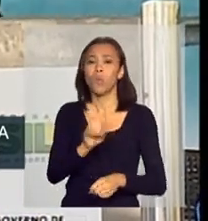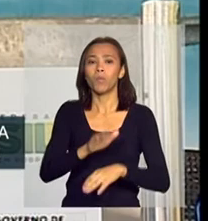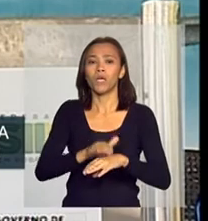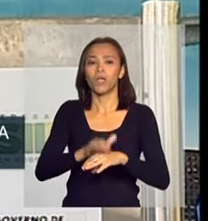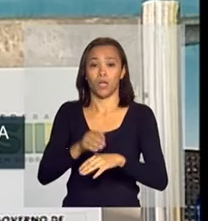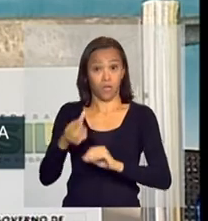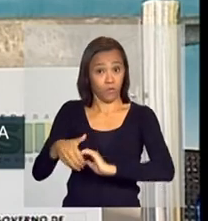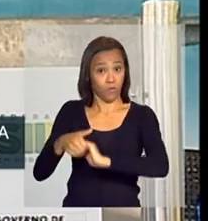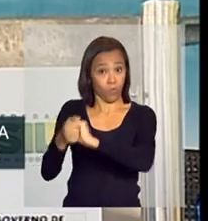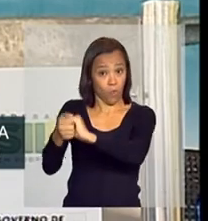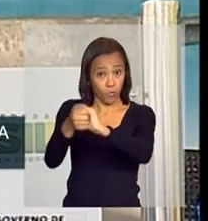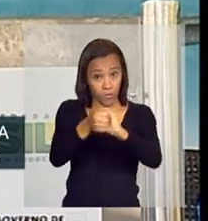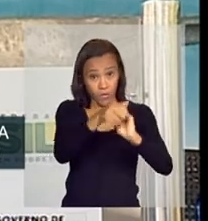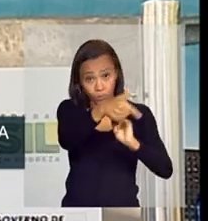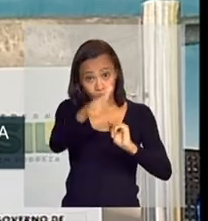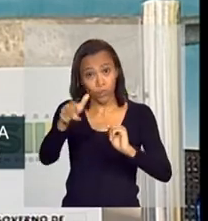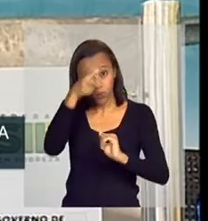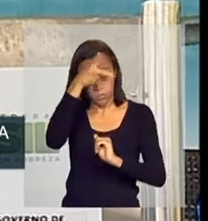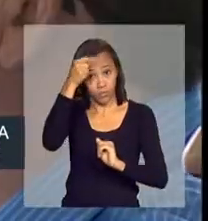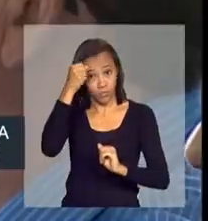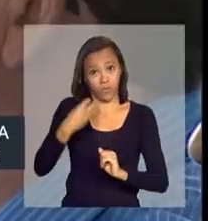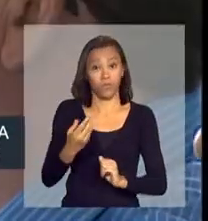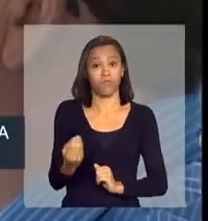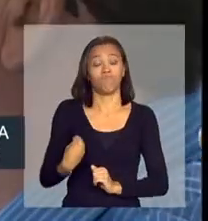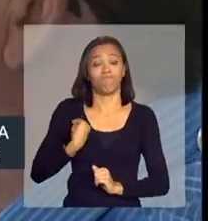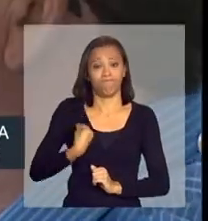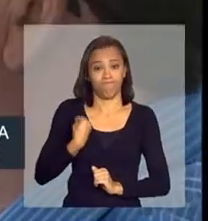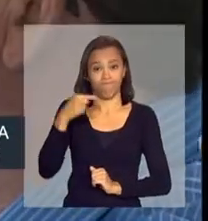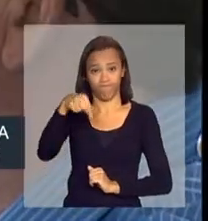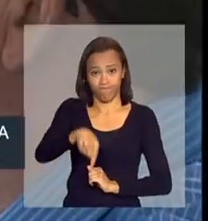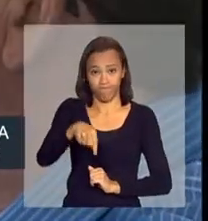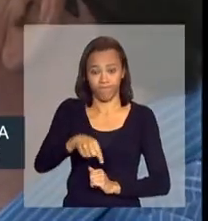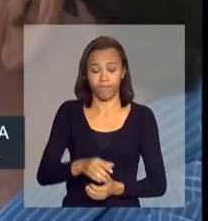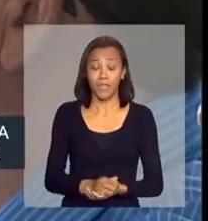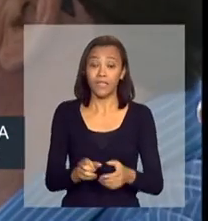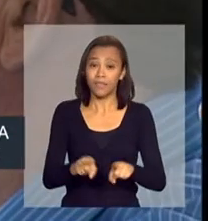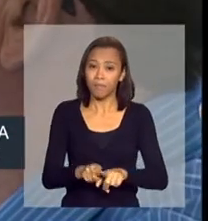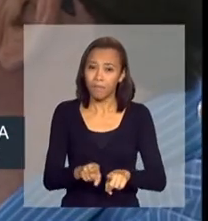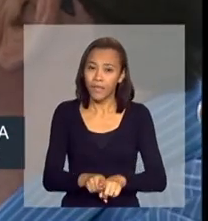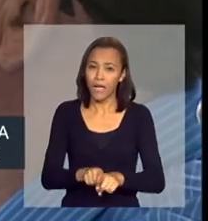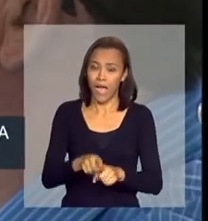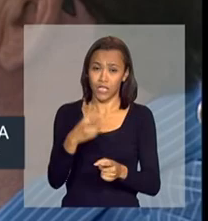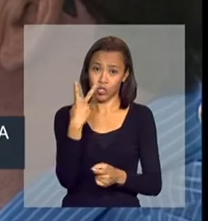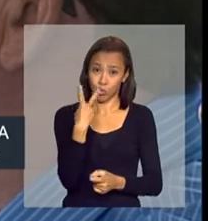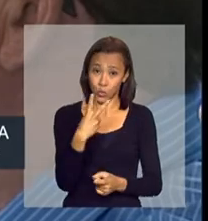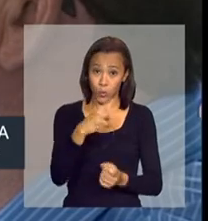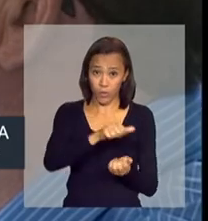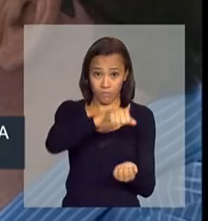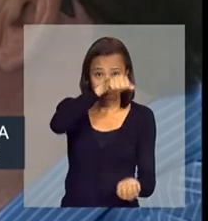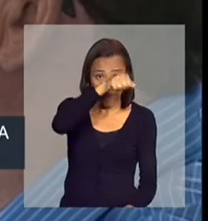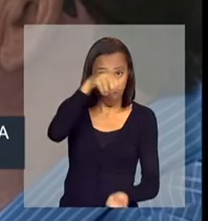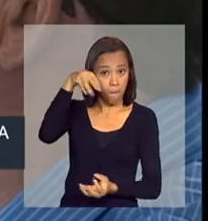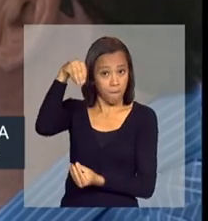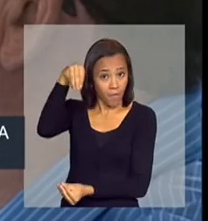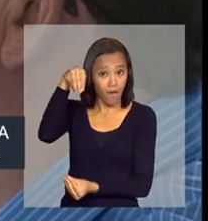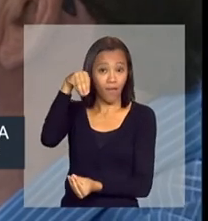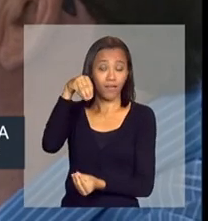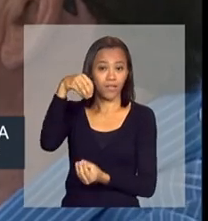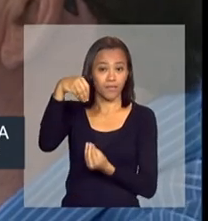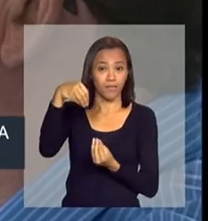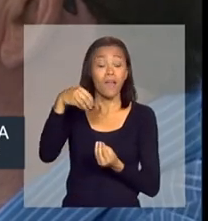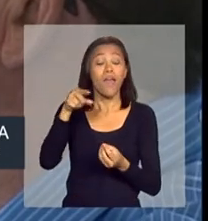e prefeitas aqui presentes. E aí, a placa, as duas placas, elas são